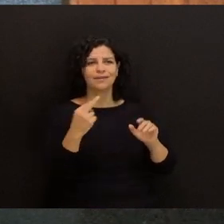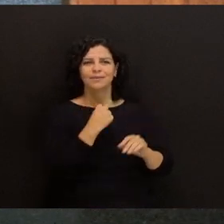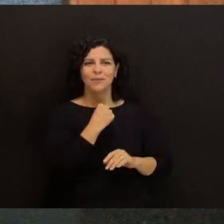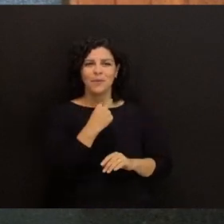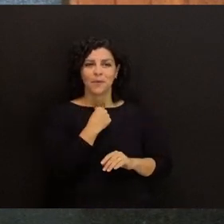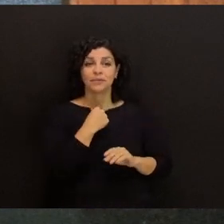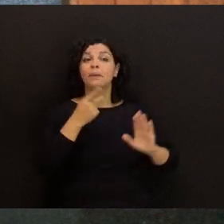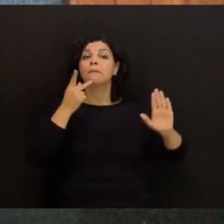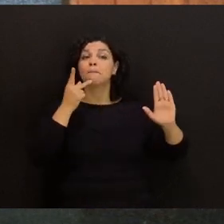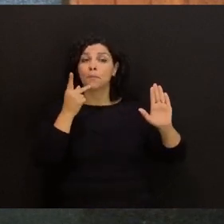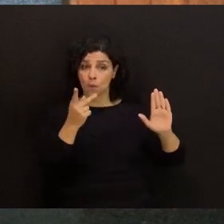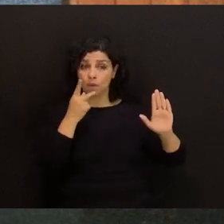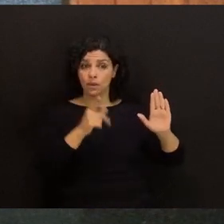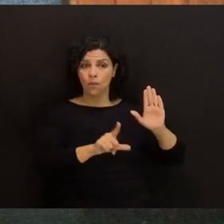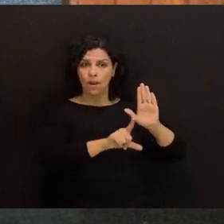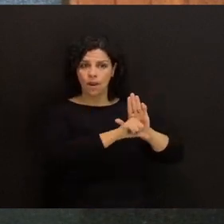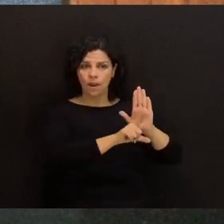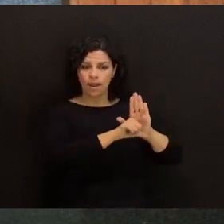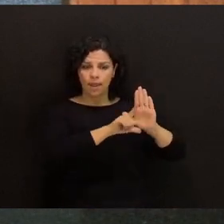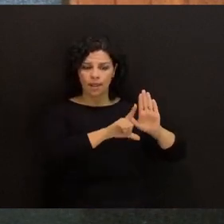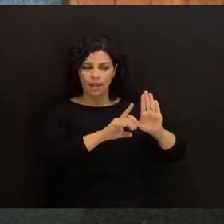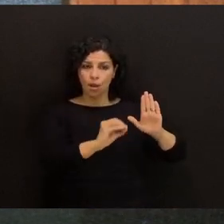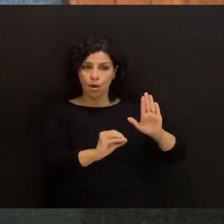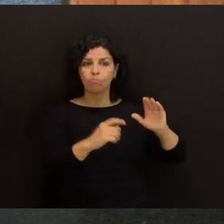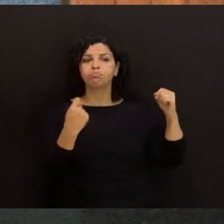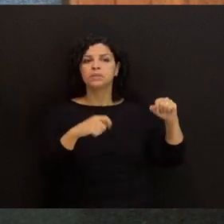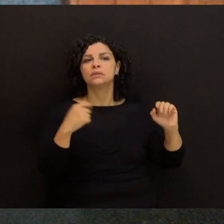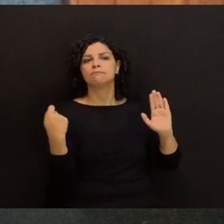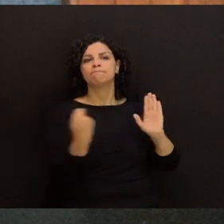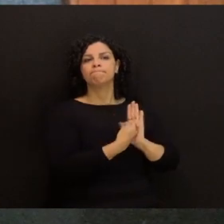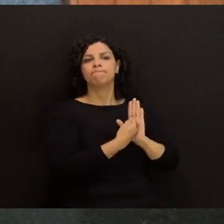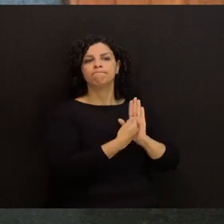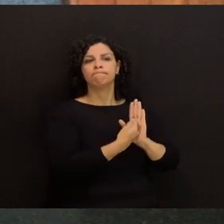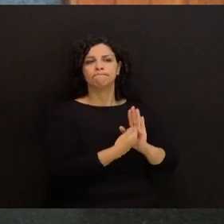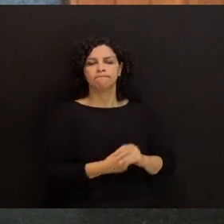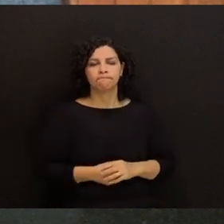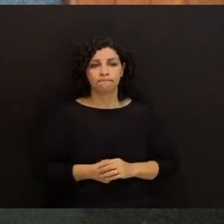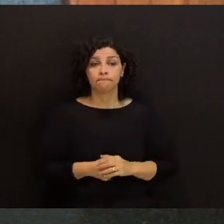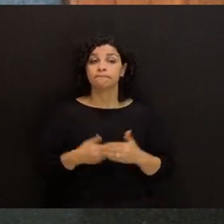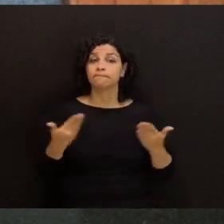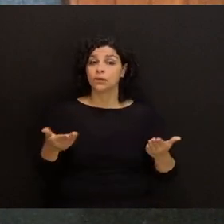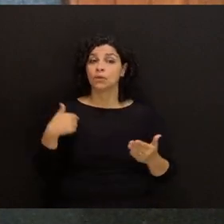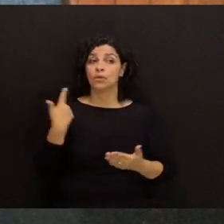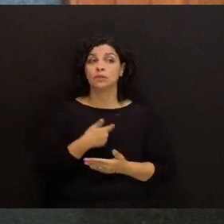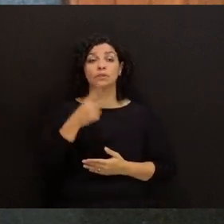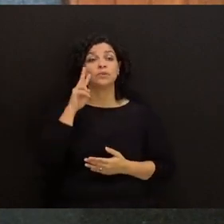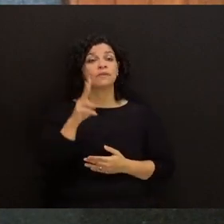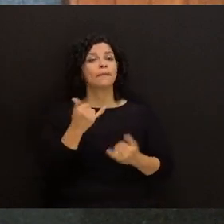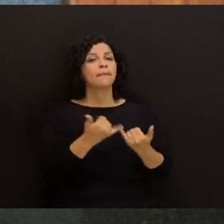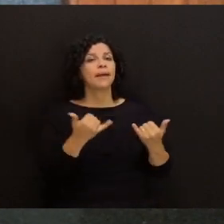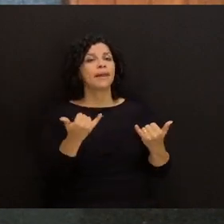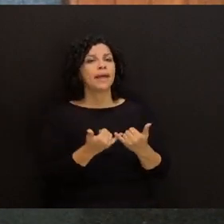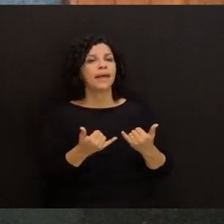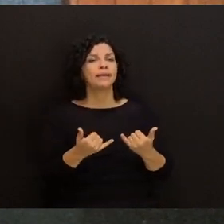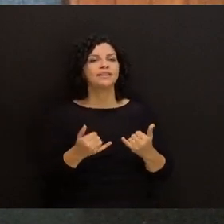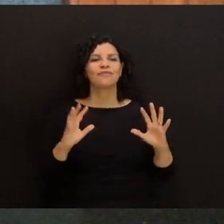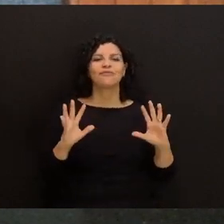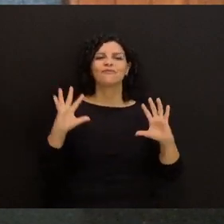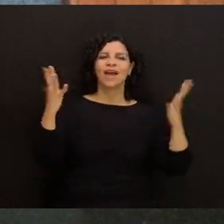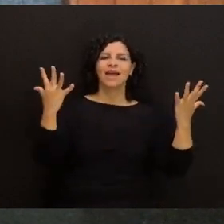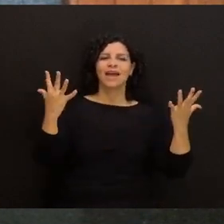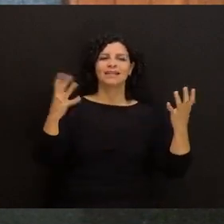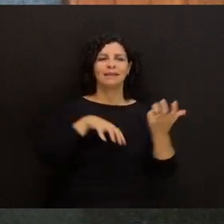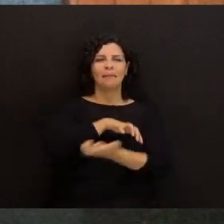comprometido previsto tem que ser cumprido e aqui o que nós estamos vendo é uma grande Fanfarra